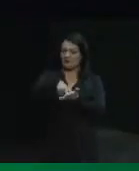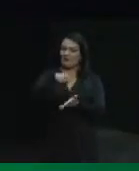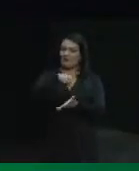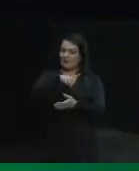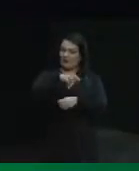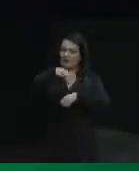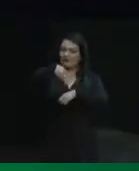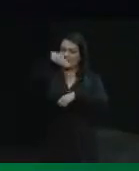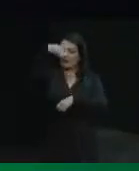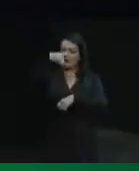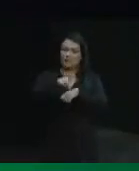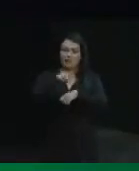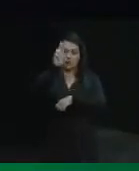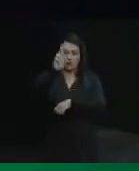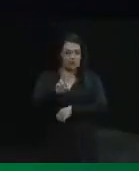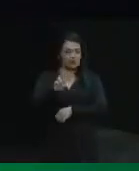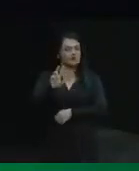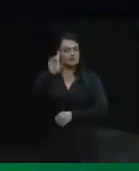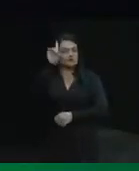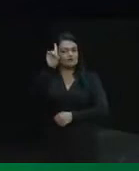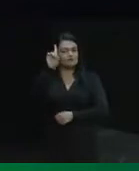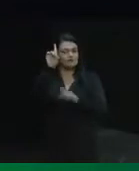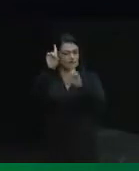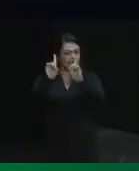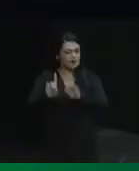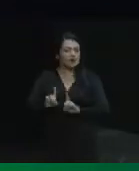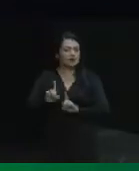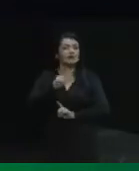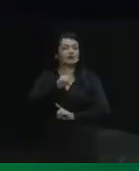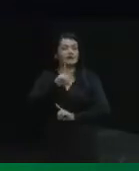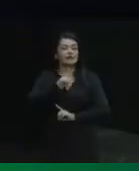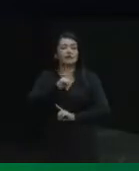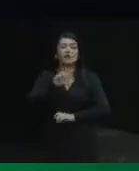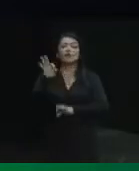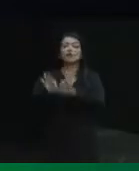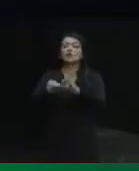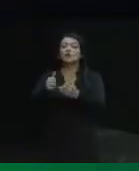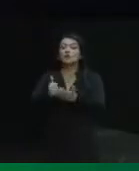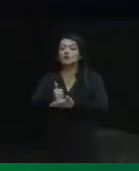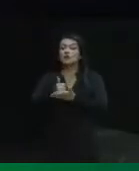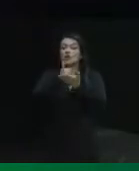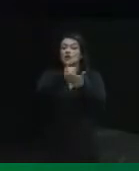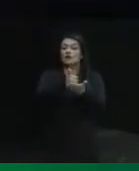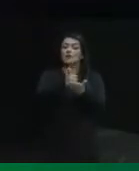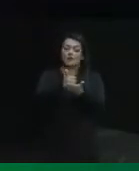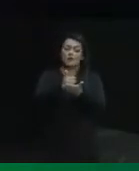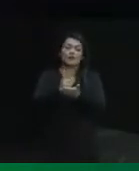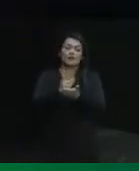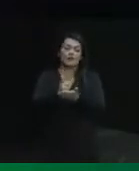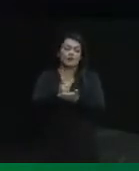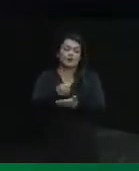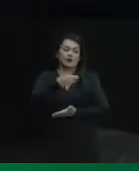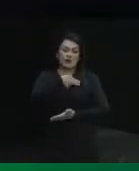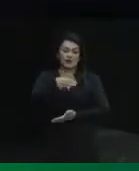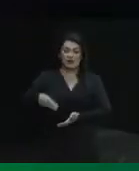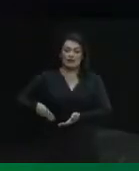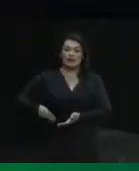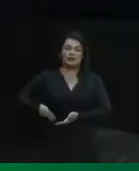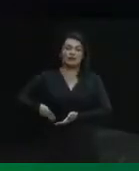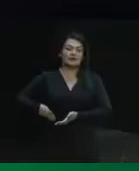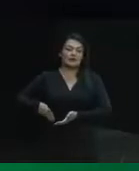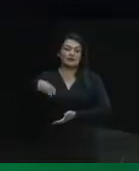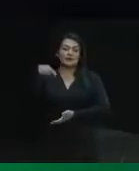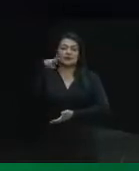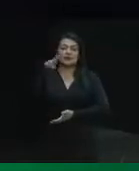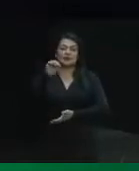mestrado e doutorado em Direito. Foi juiz assistente do gabinete da ministra Rosa Weber, no Supremo Tribunal